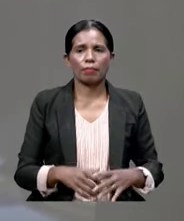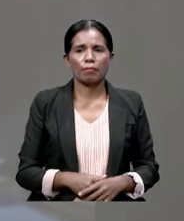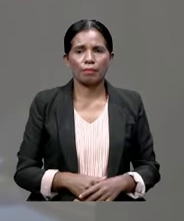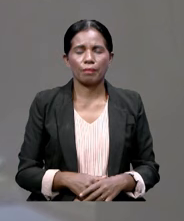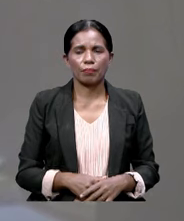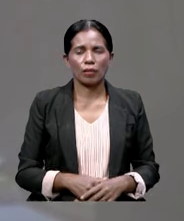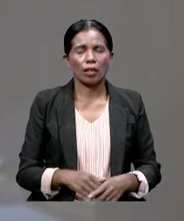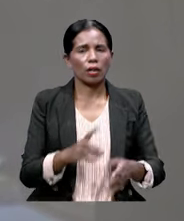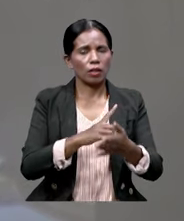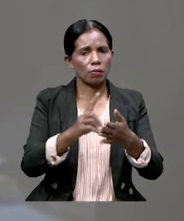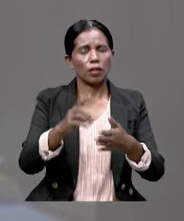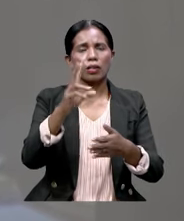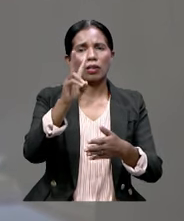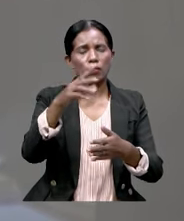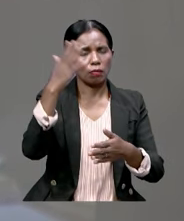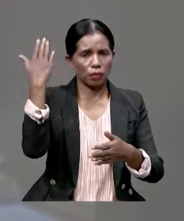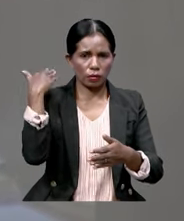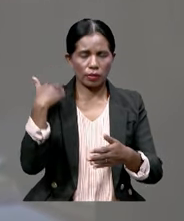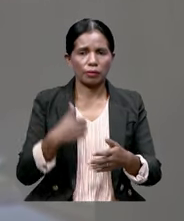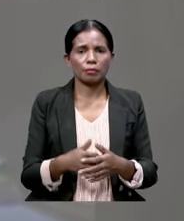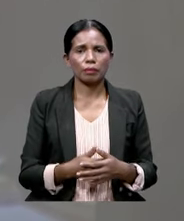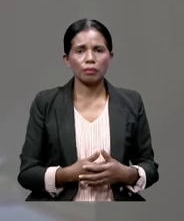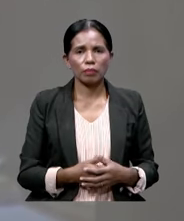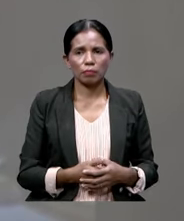E semana rua liuba,